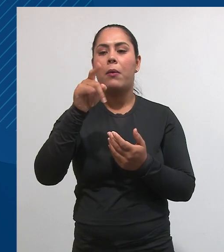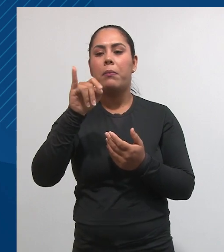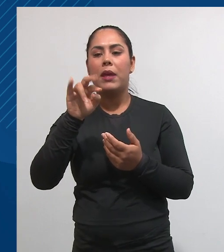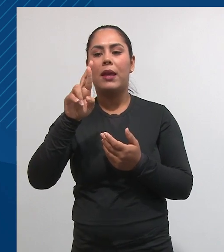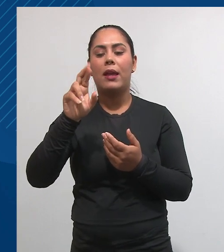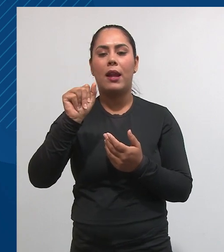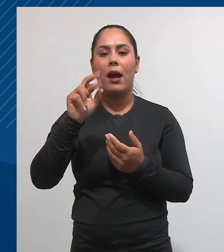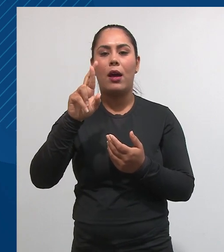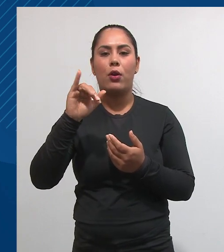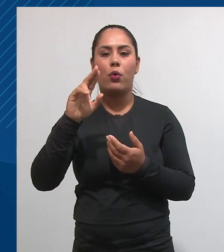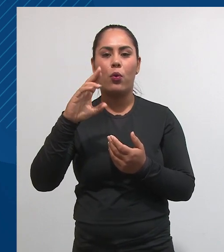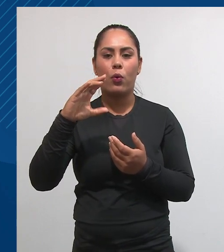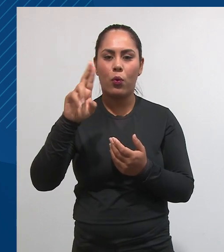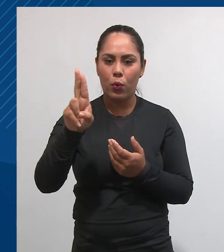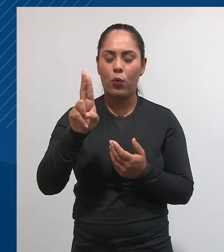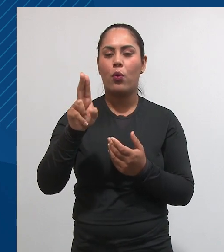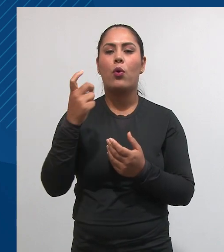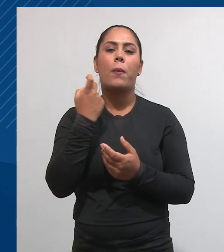pirarucu,